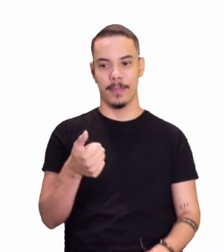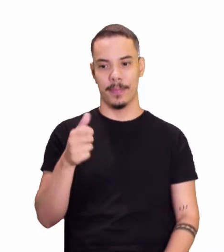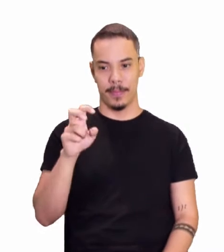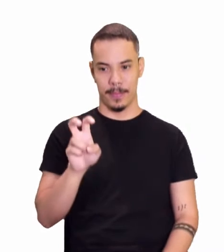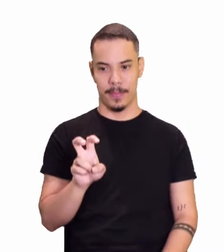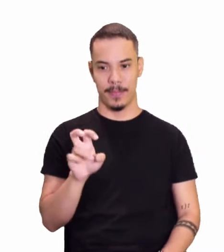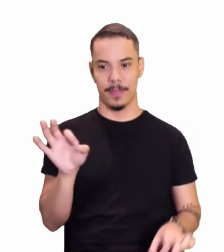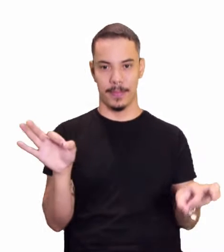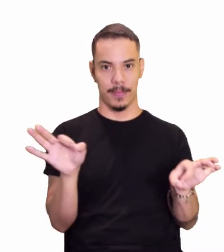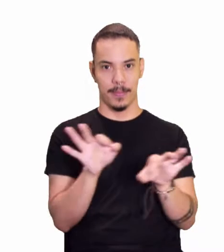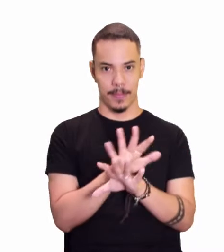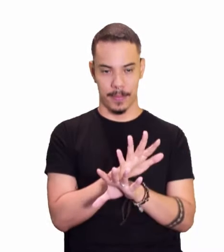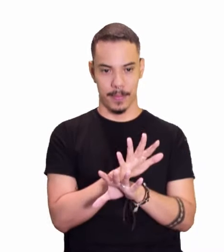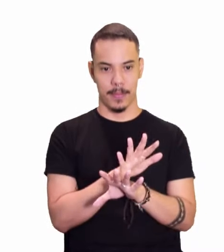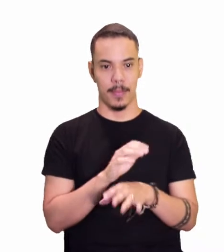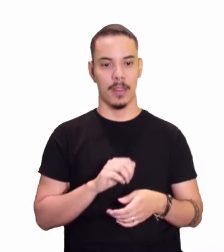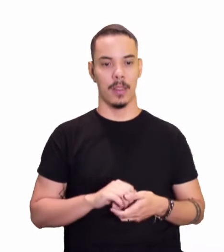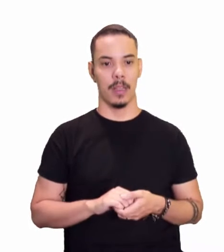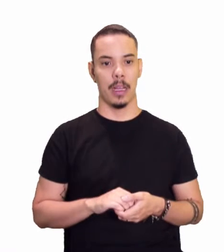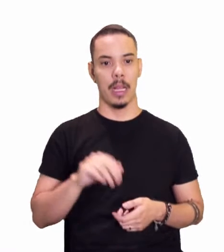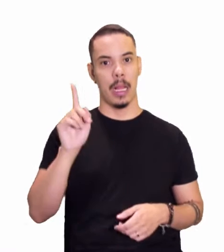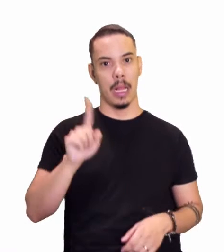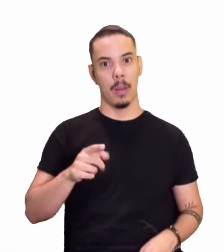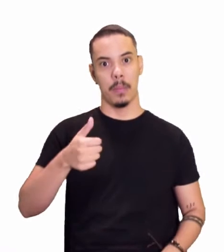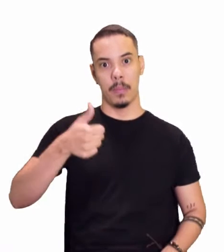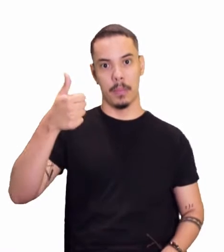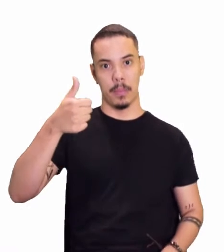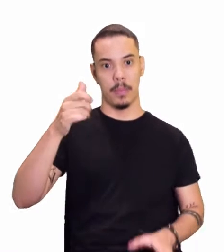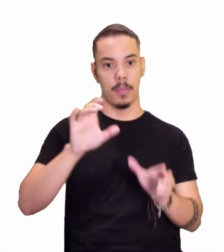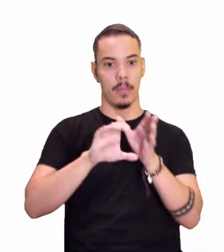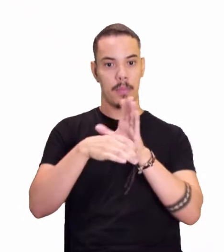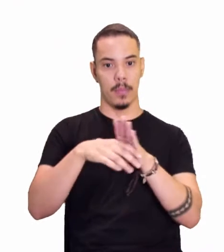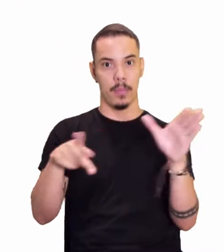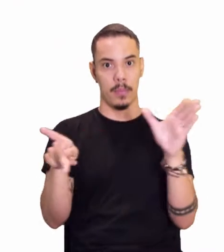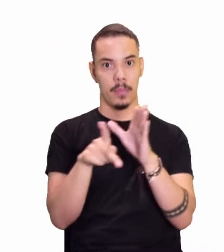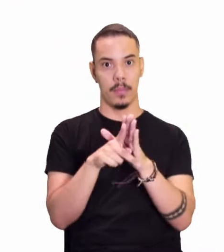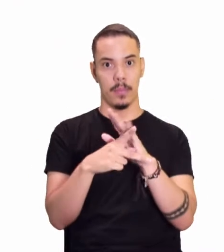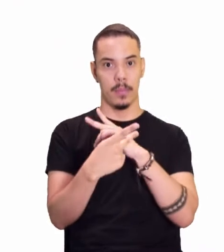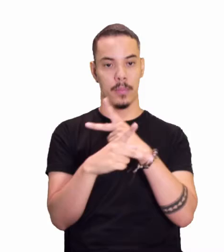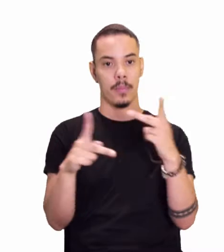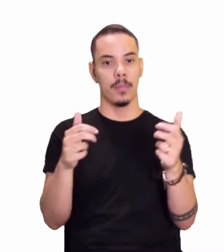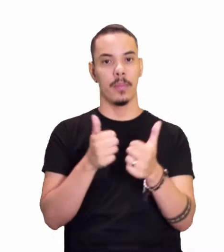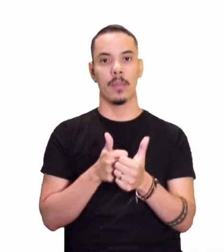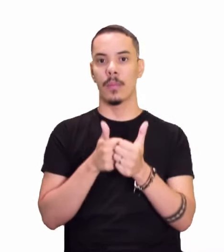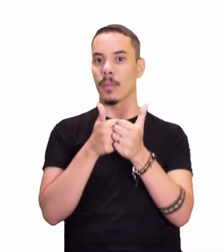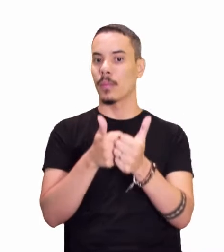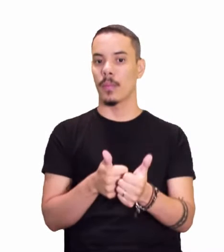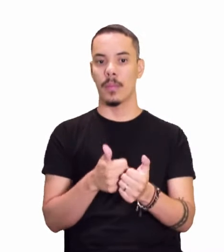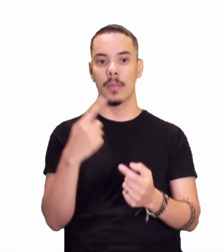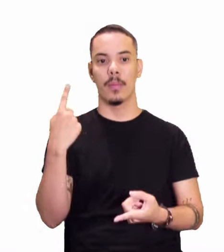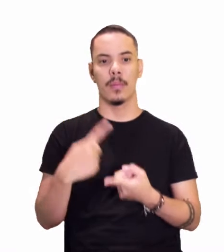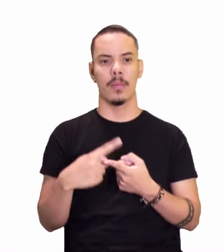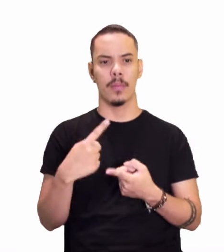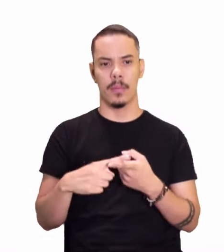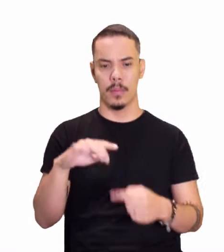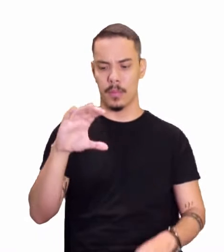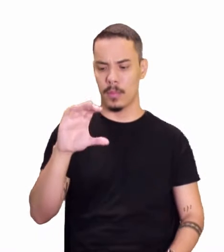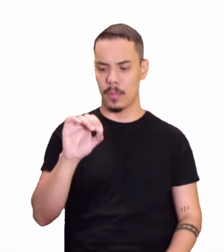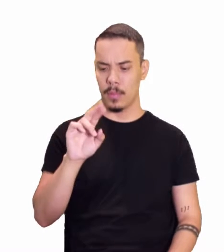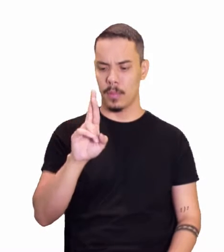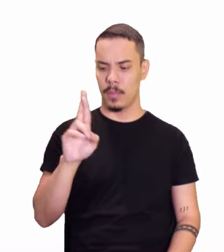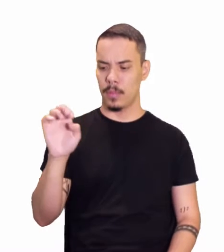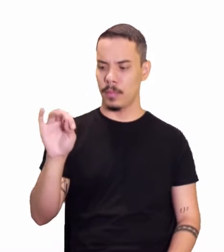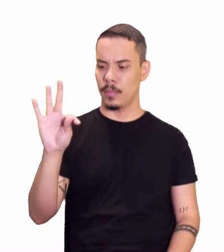XV. Pronto, é o primeiro conceito que você tem que levar em consideração. Por que corrente? Corrente,